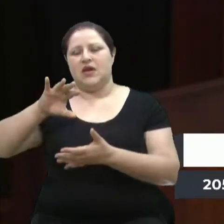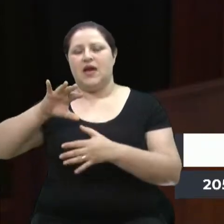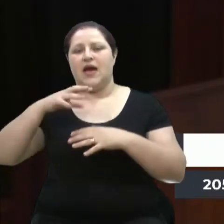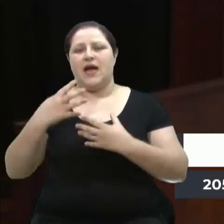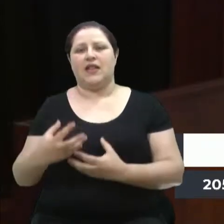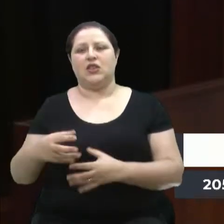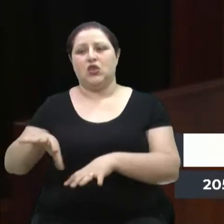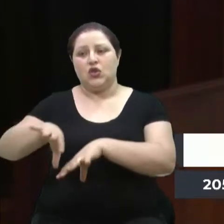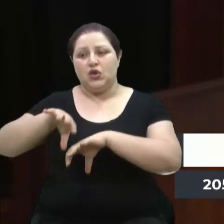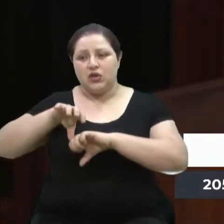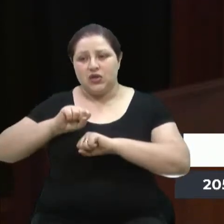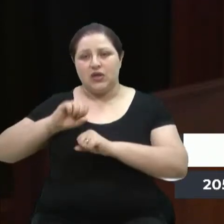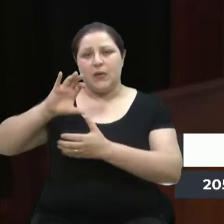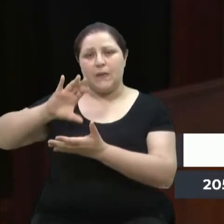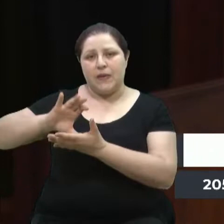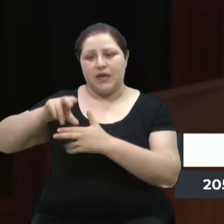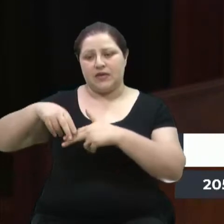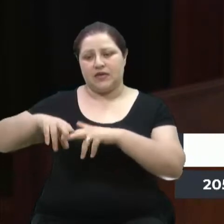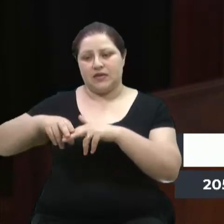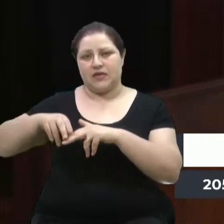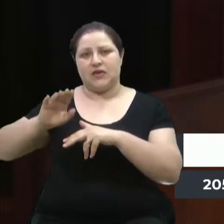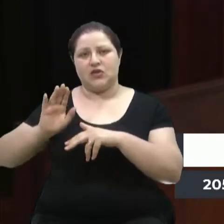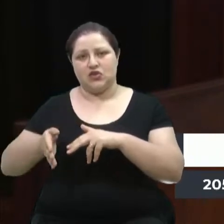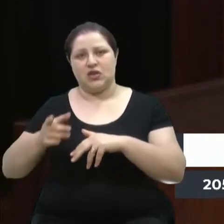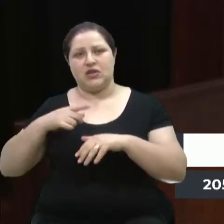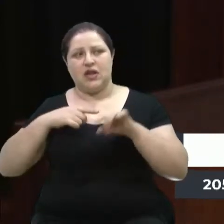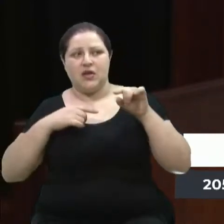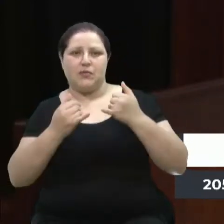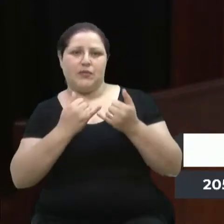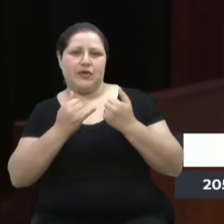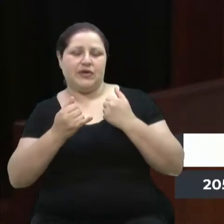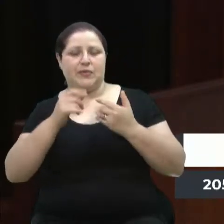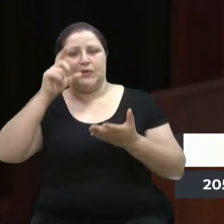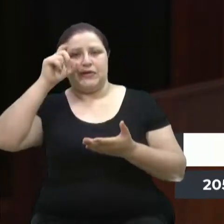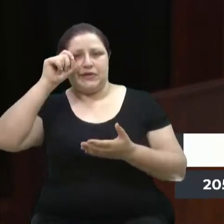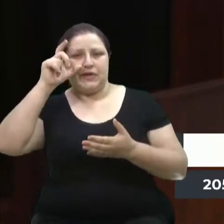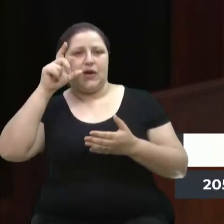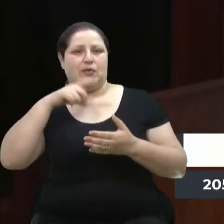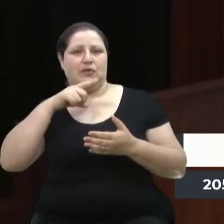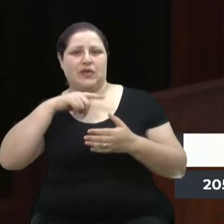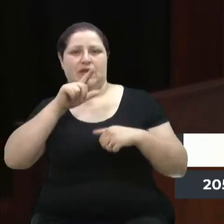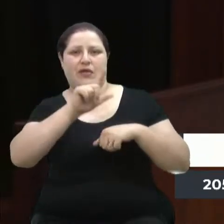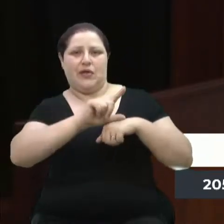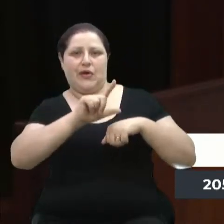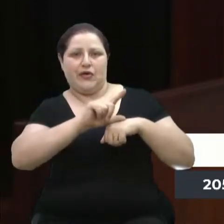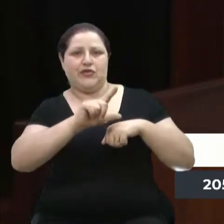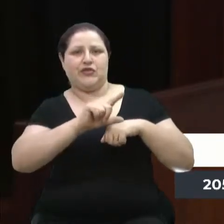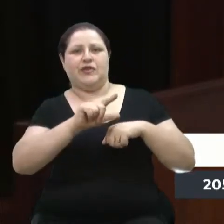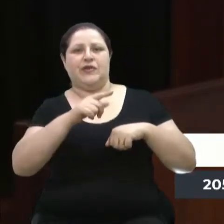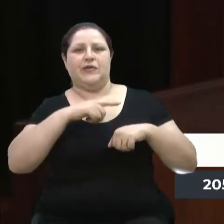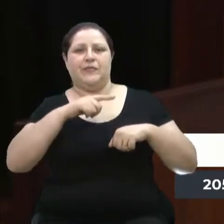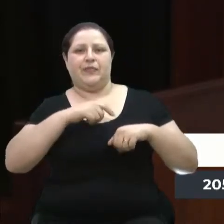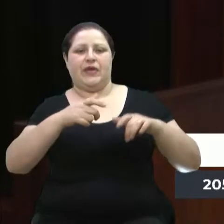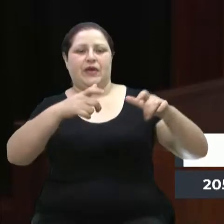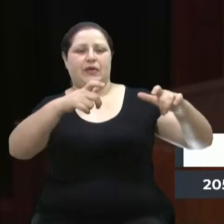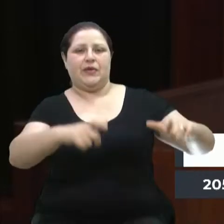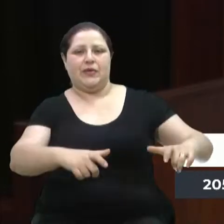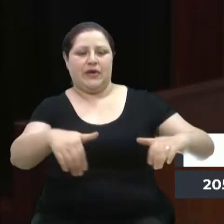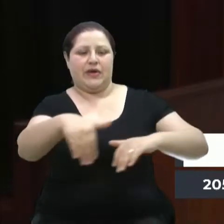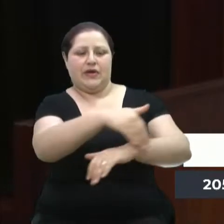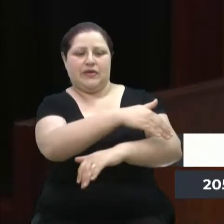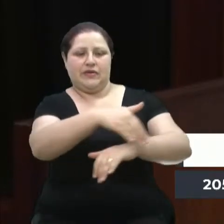parques e os carro que tem um comércio vai lá e adota o canteiro na Júlia vai lá e põe a placa da dos